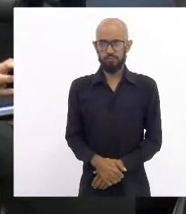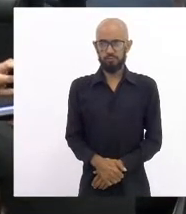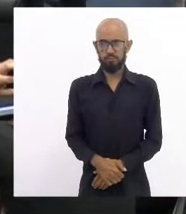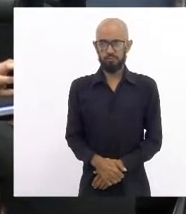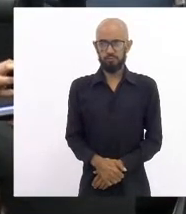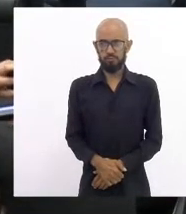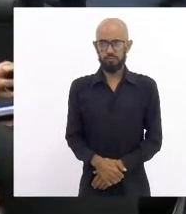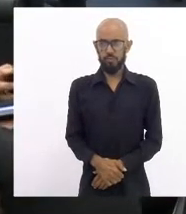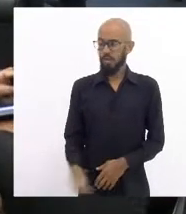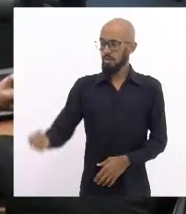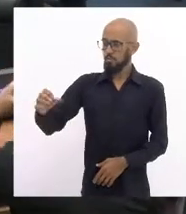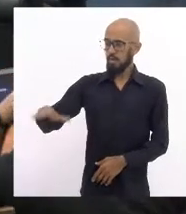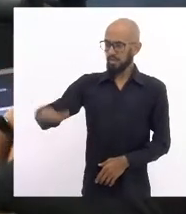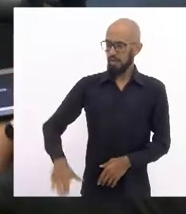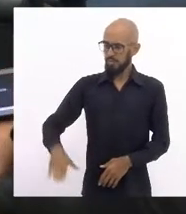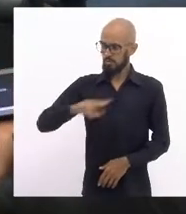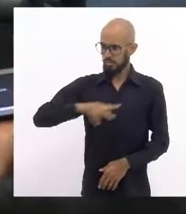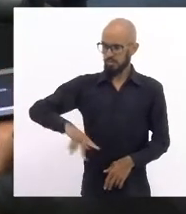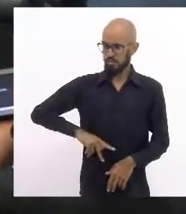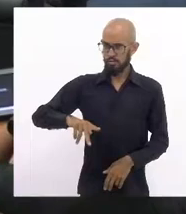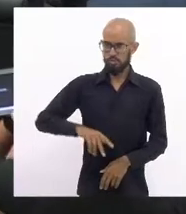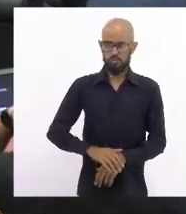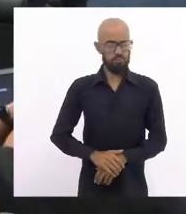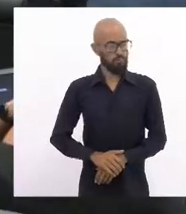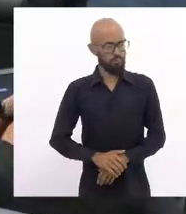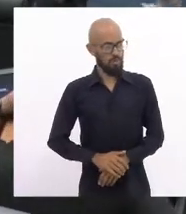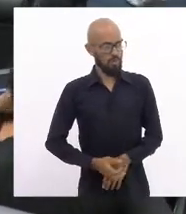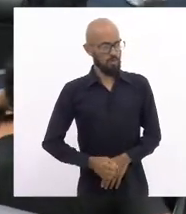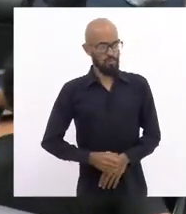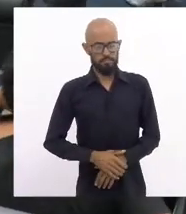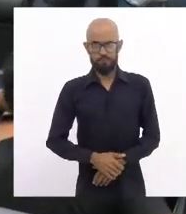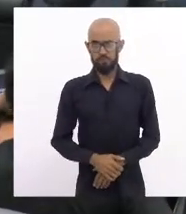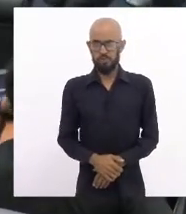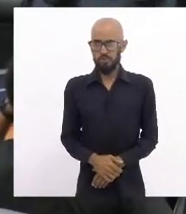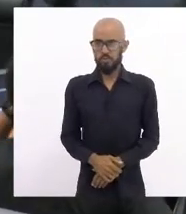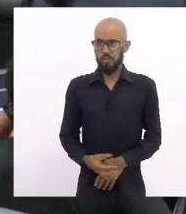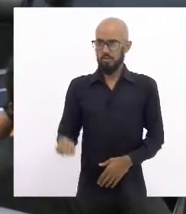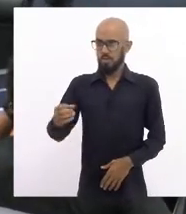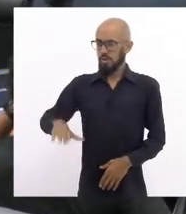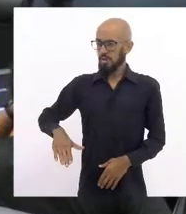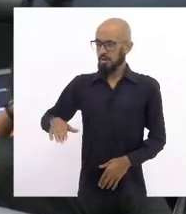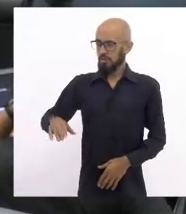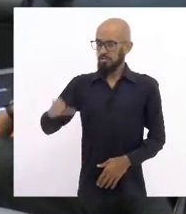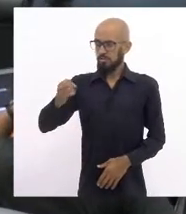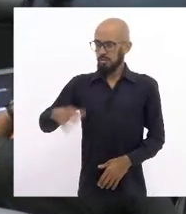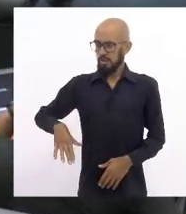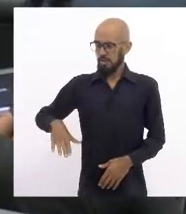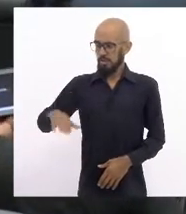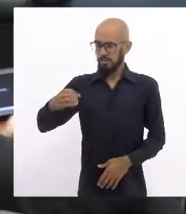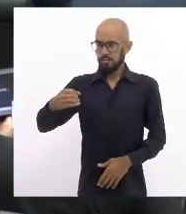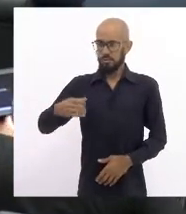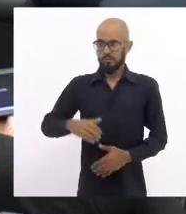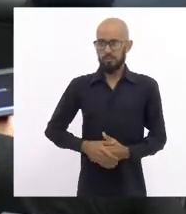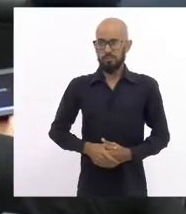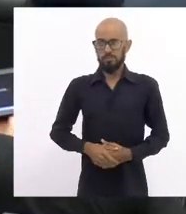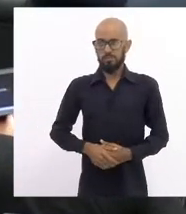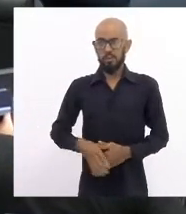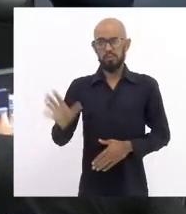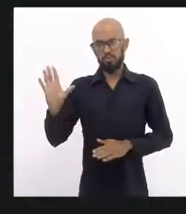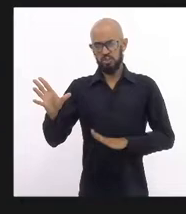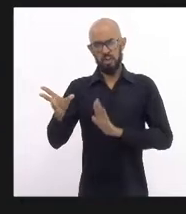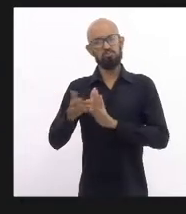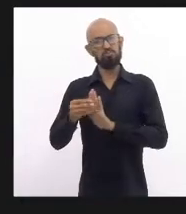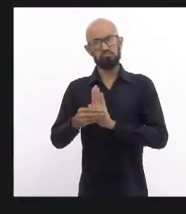Boa tarde, presidente. Boa tarde, deputada Mônica. Boa tarde, Chico. Boa tarde. Já registrei a